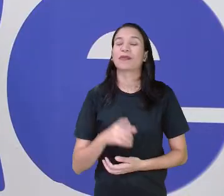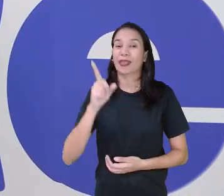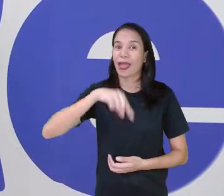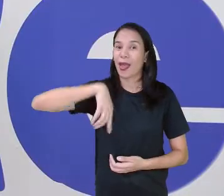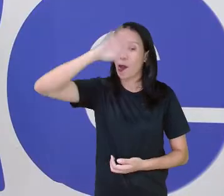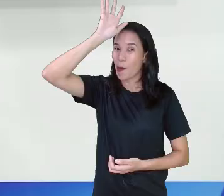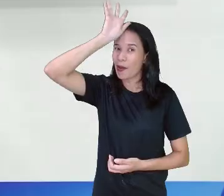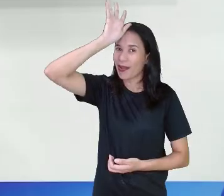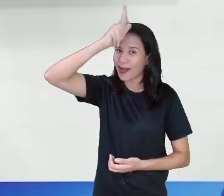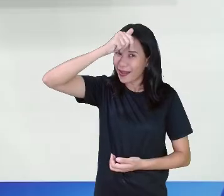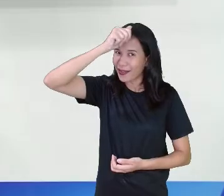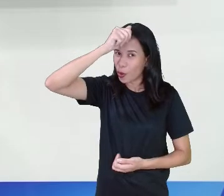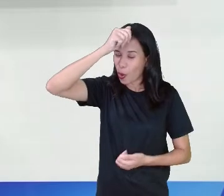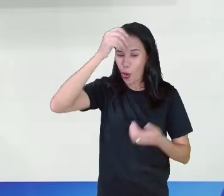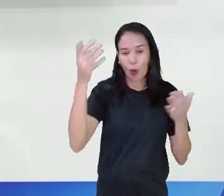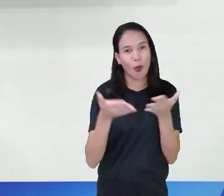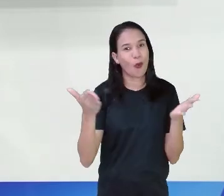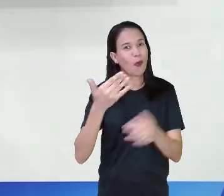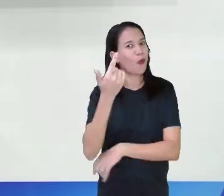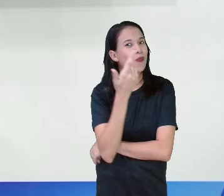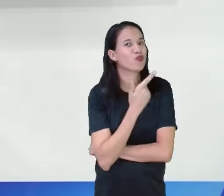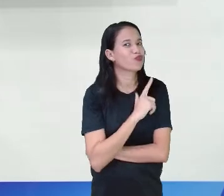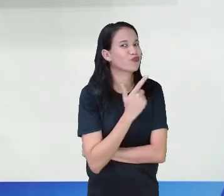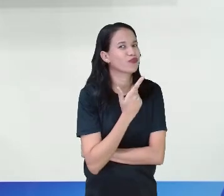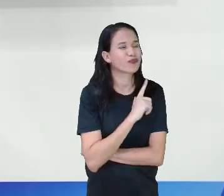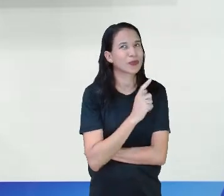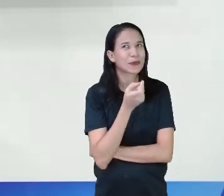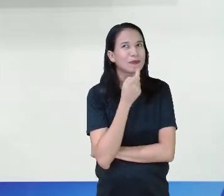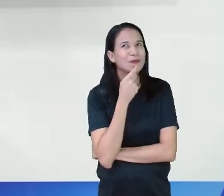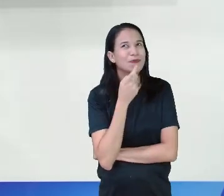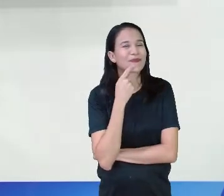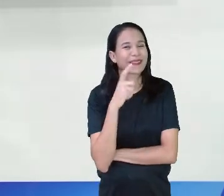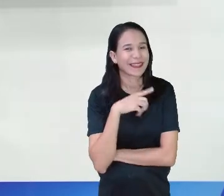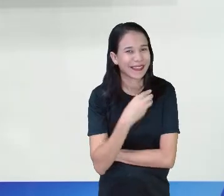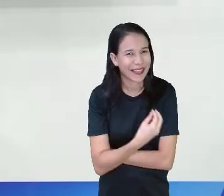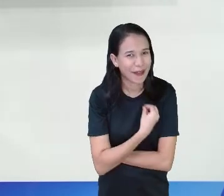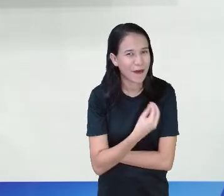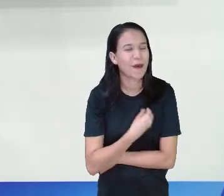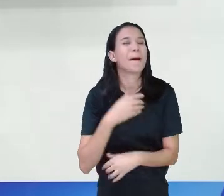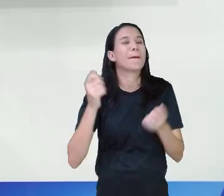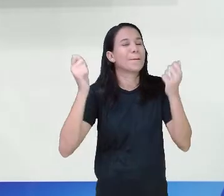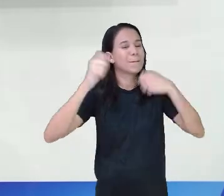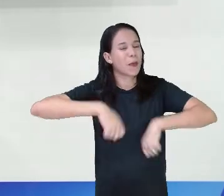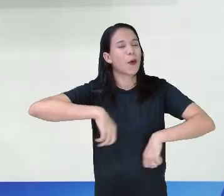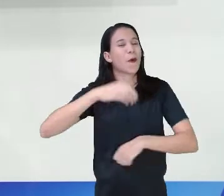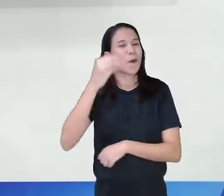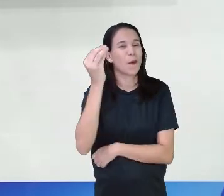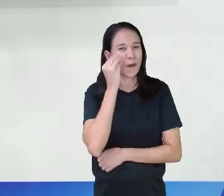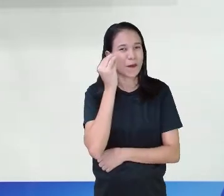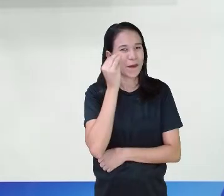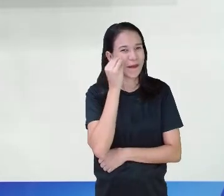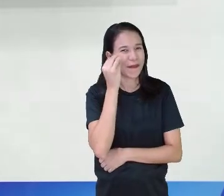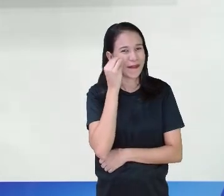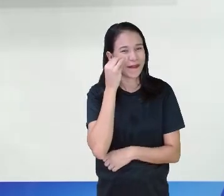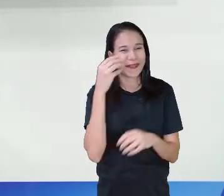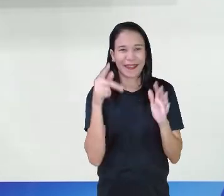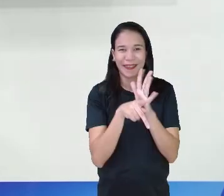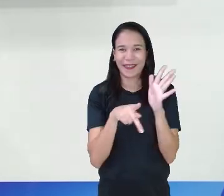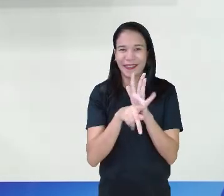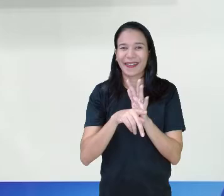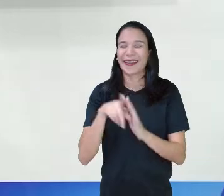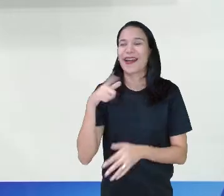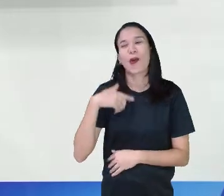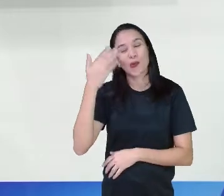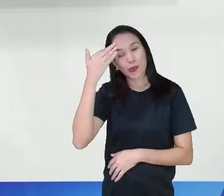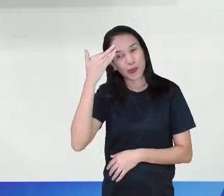Esse galo não veio hoje. Não sei aí se esse galo tá por aí, não. A gente pode até tentar, viu? A gente tenta, Jaziel.